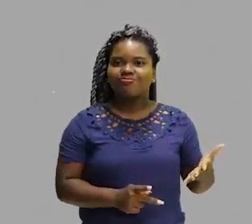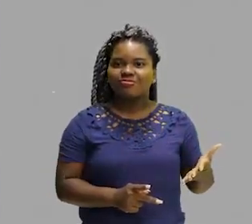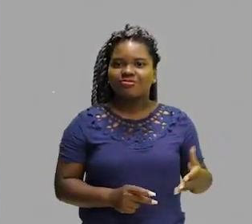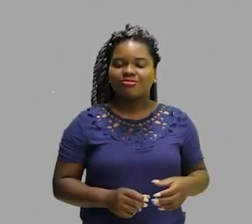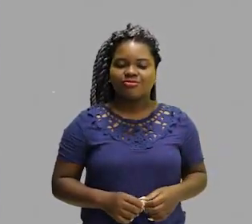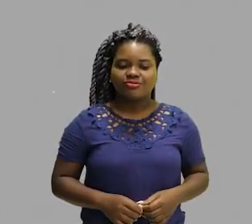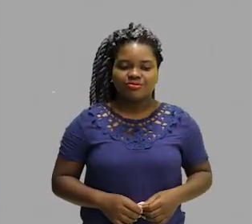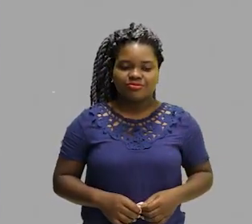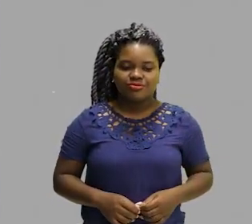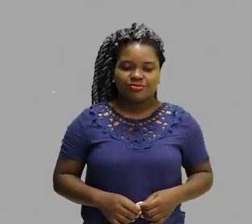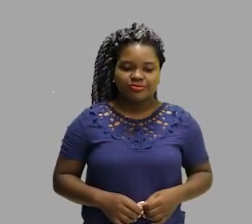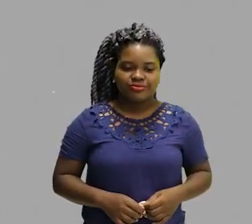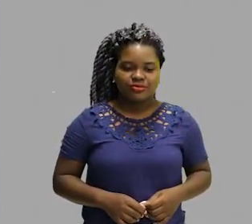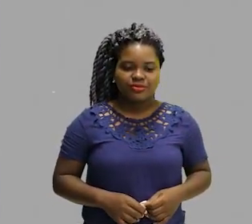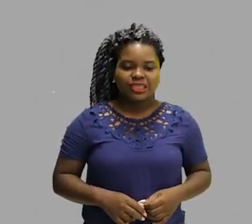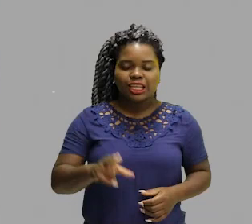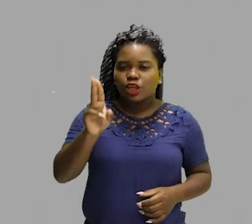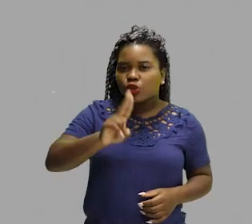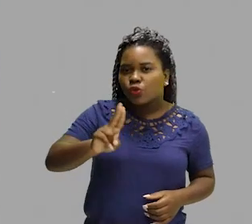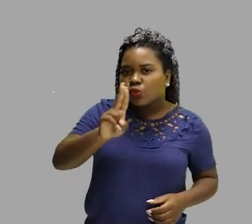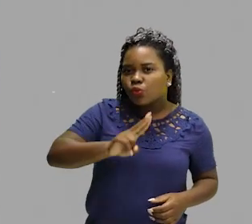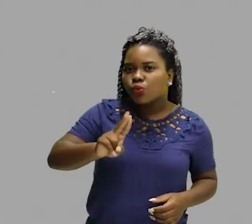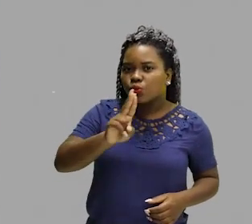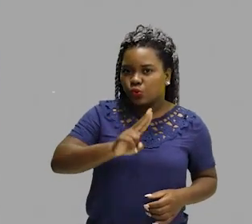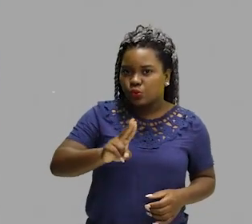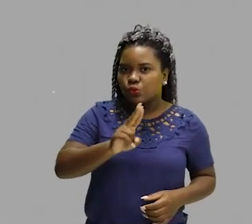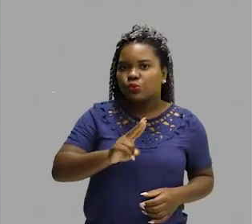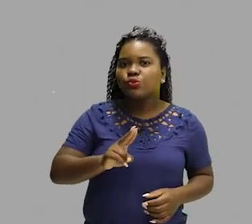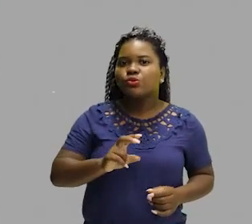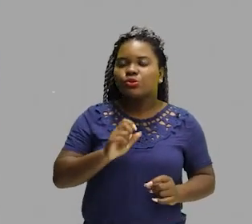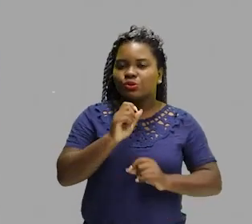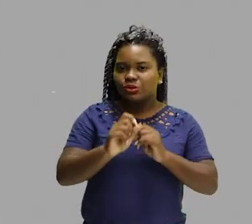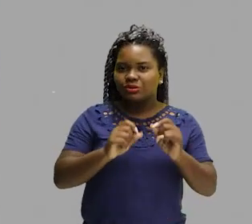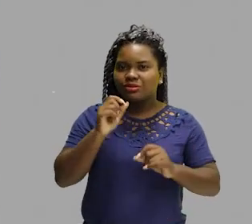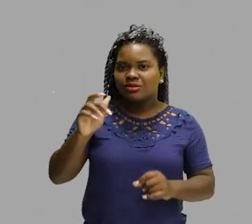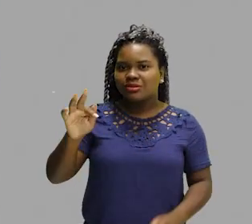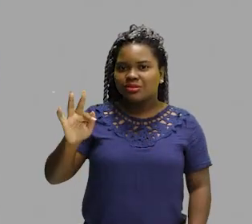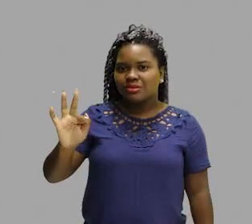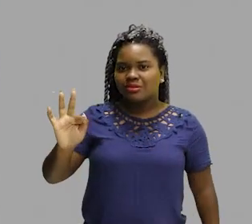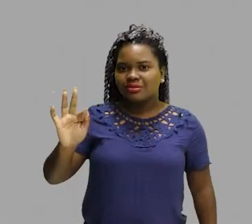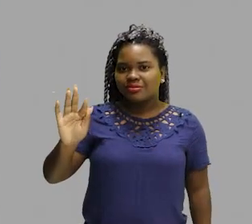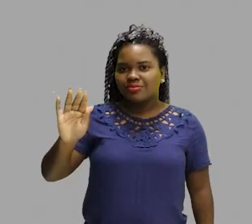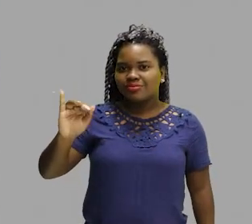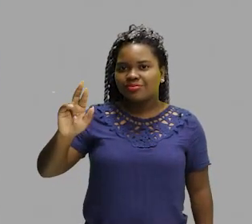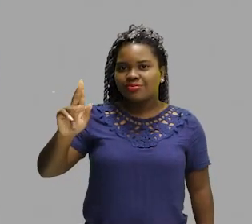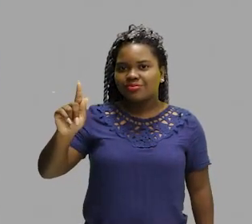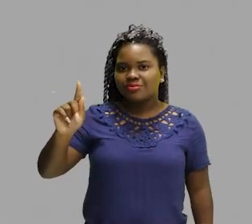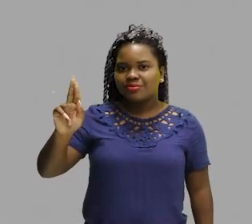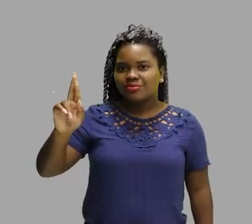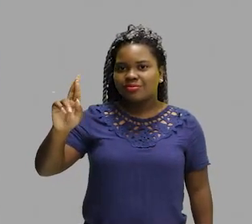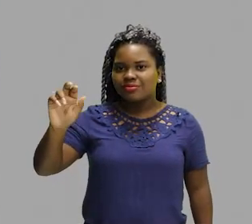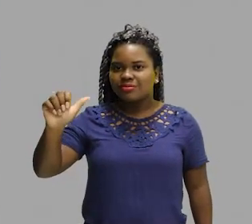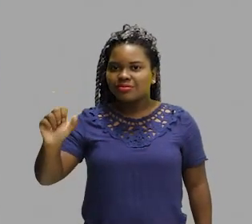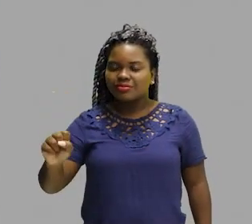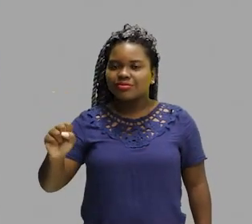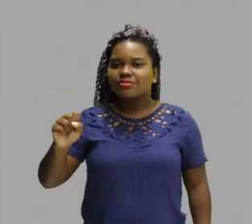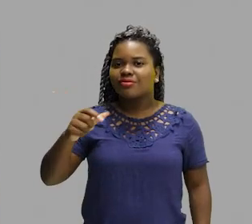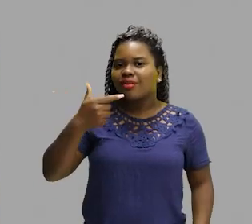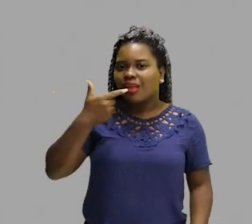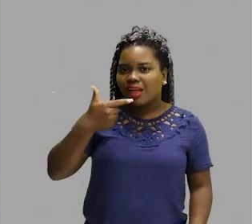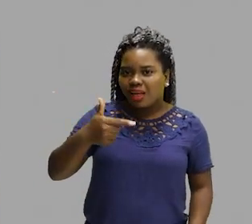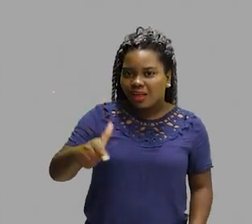entender. Uso de figuras de linguagem, né? Presença de idealismo e sensualidade, métrica, ritmo